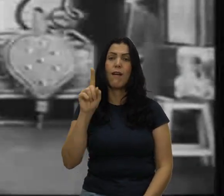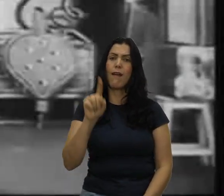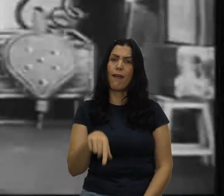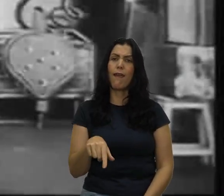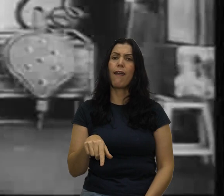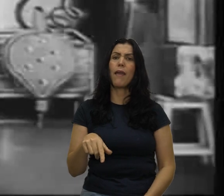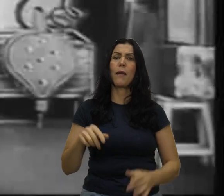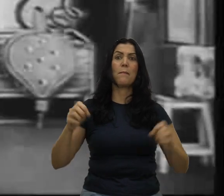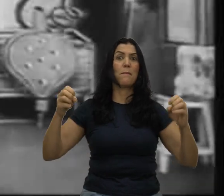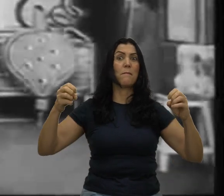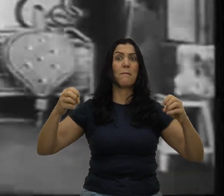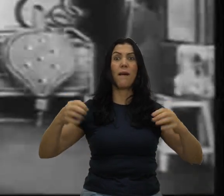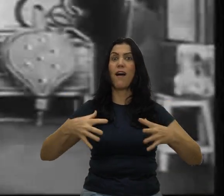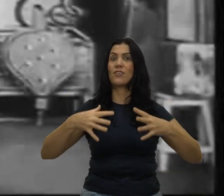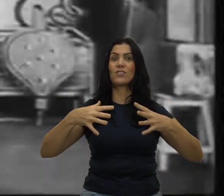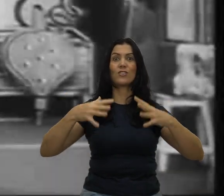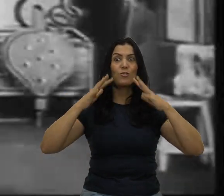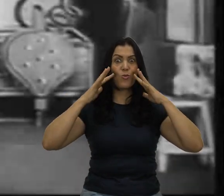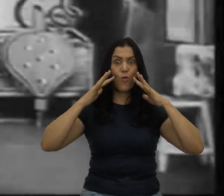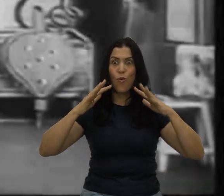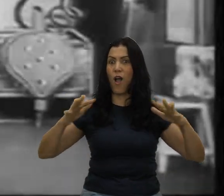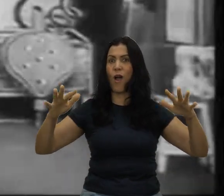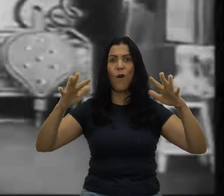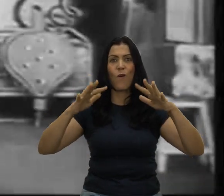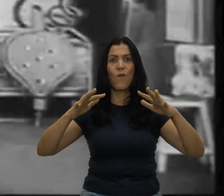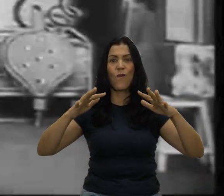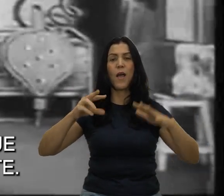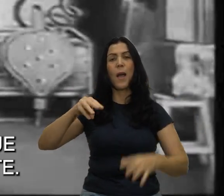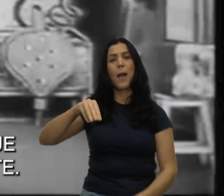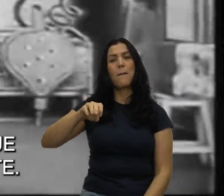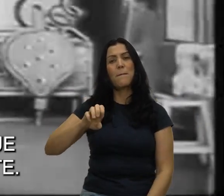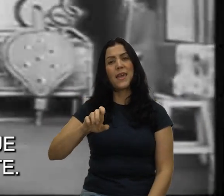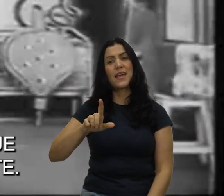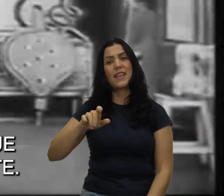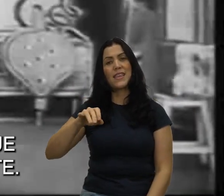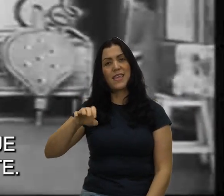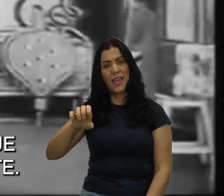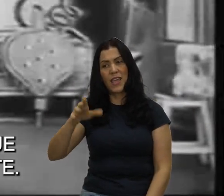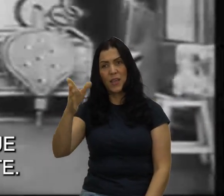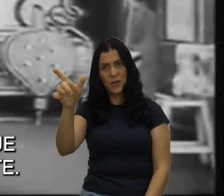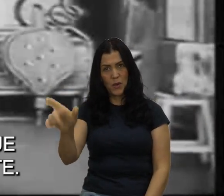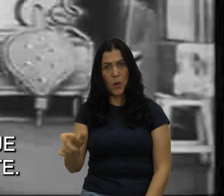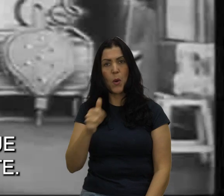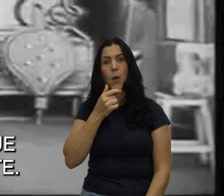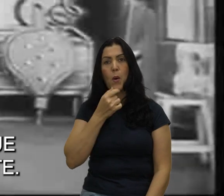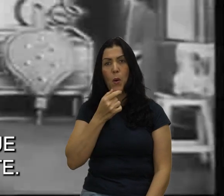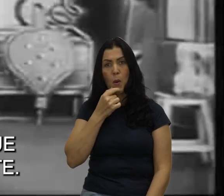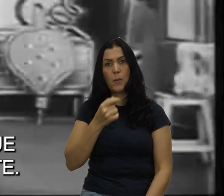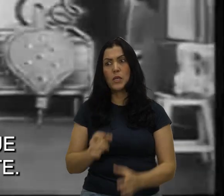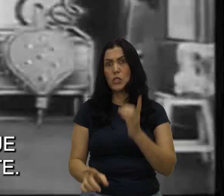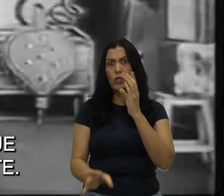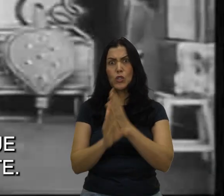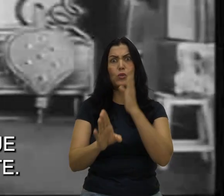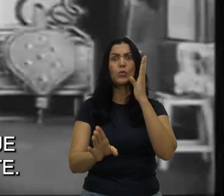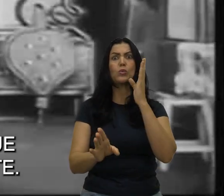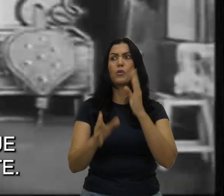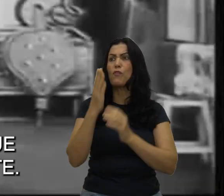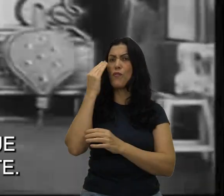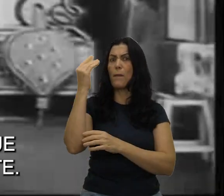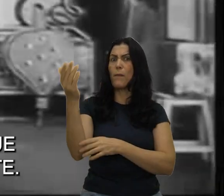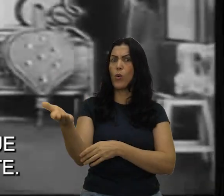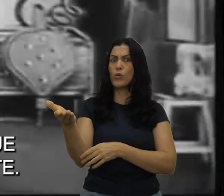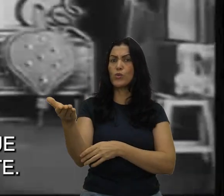1861 e era um grande mágico ilusionista. Méliès descobriu a técnica que o deixaria famoso